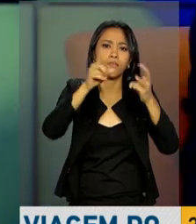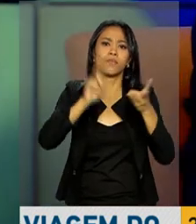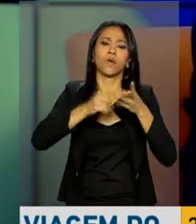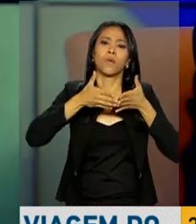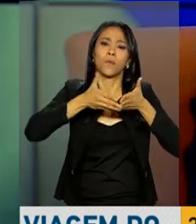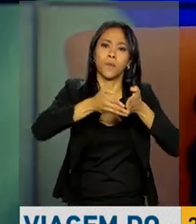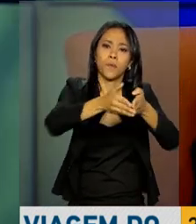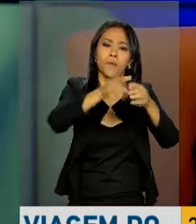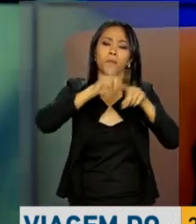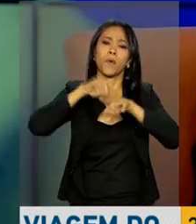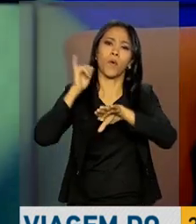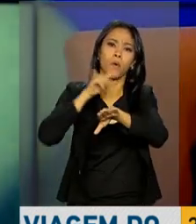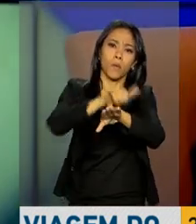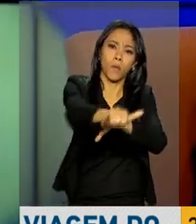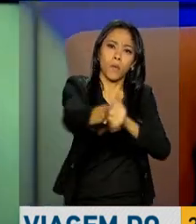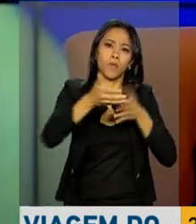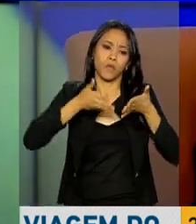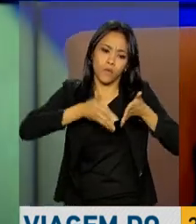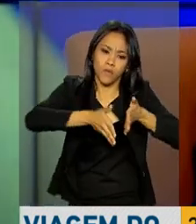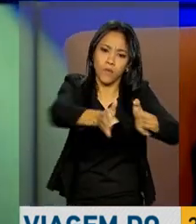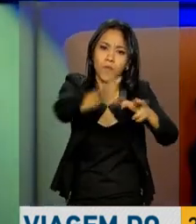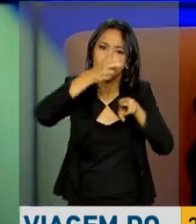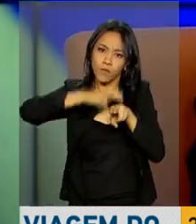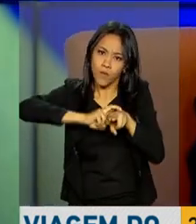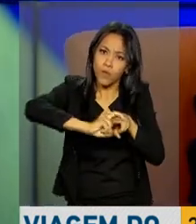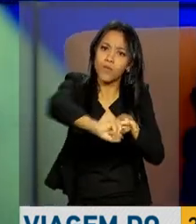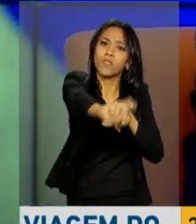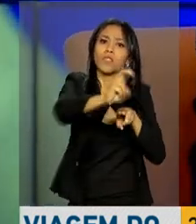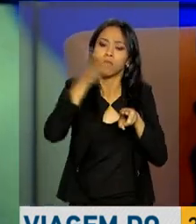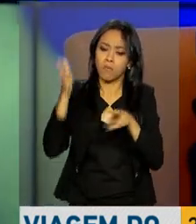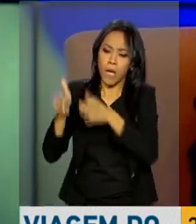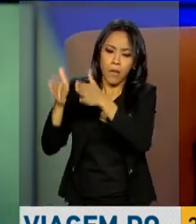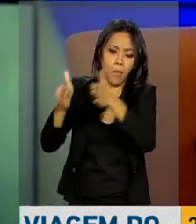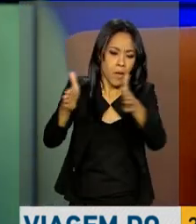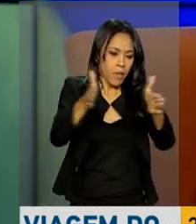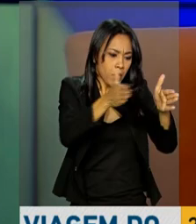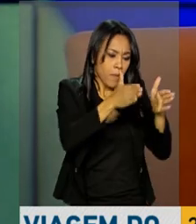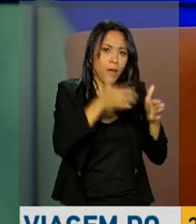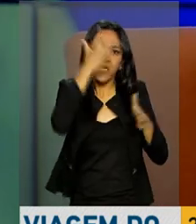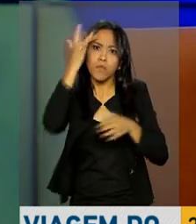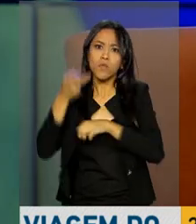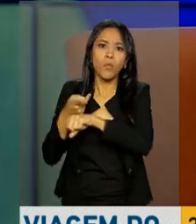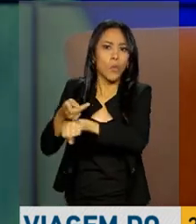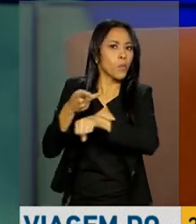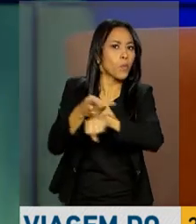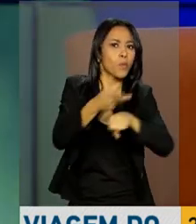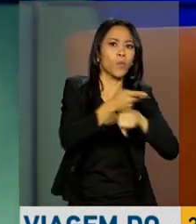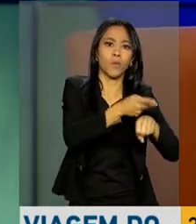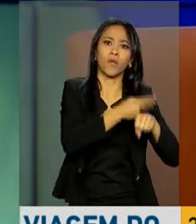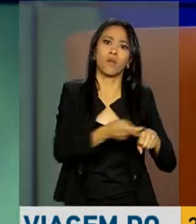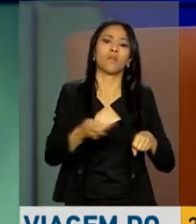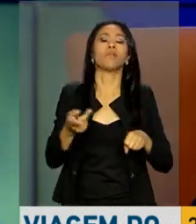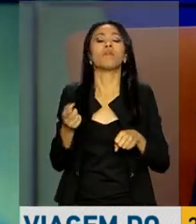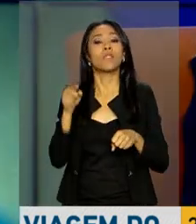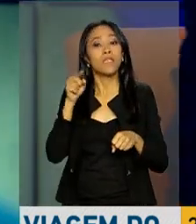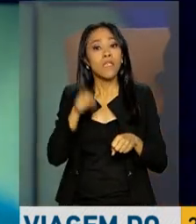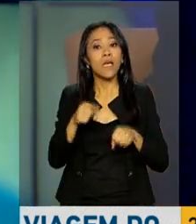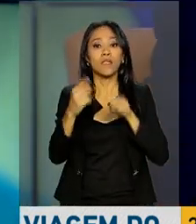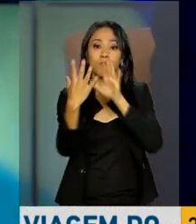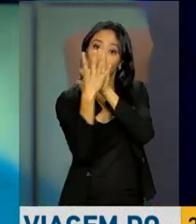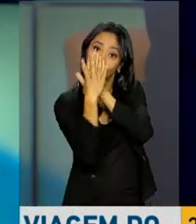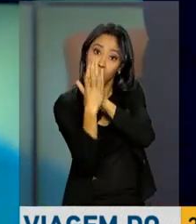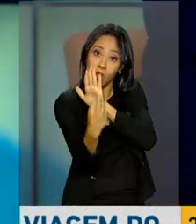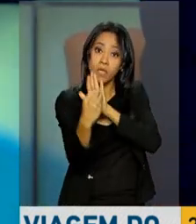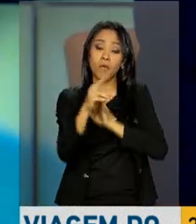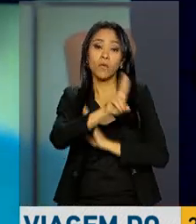portos, aeroportos, rodovias, ferrovias, e tem sido uma procura excepcional. Você sabe que nas concessões que nós